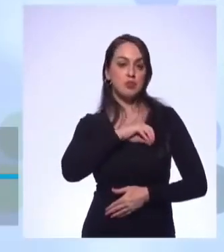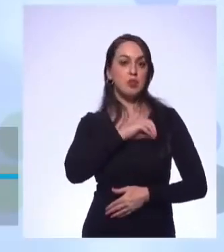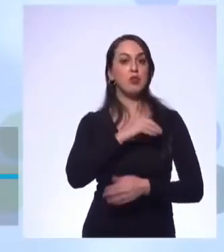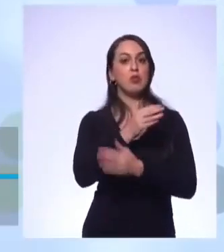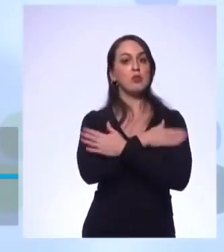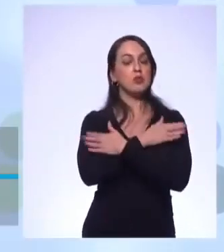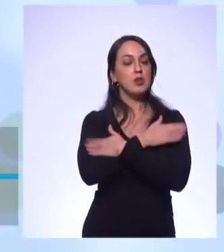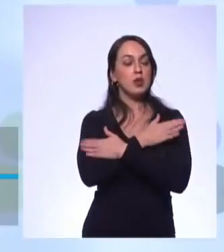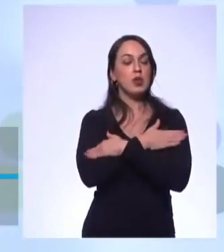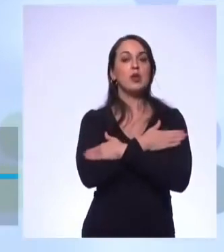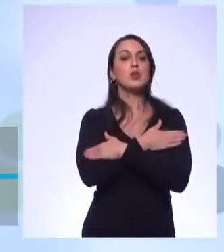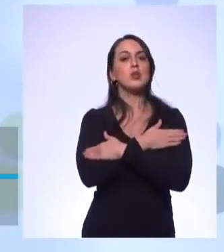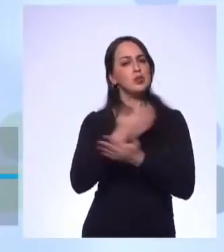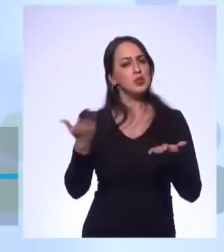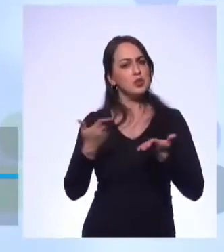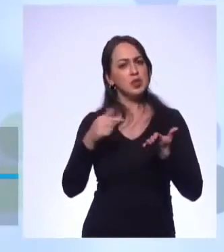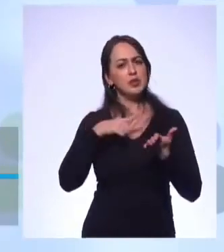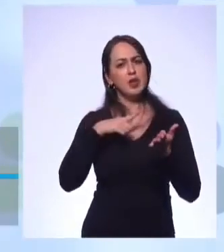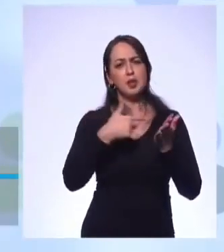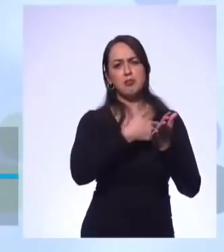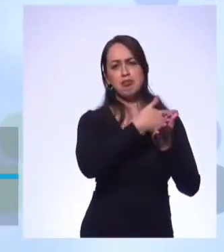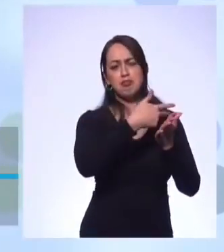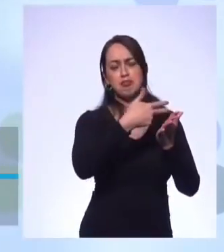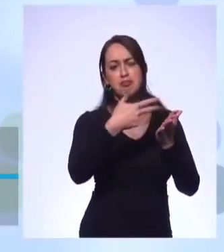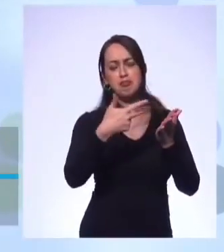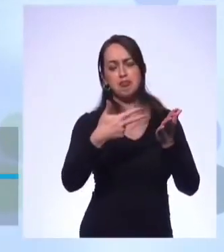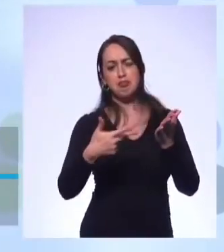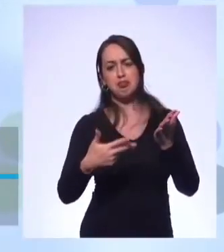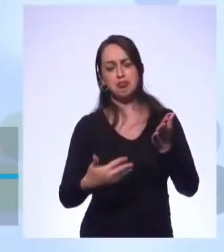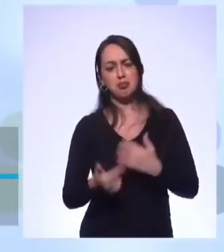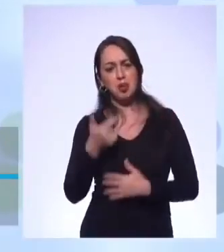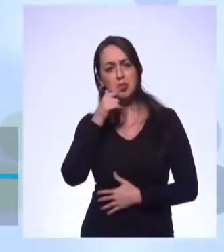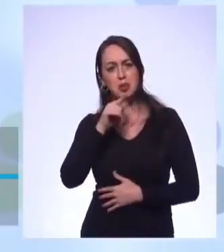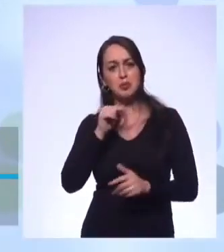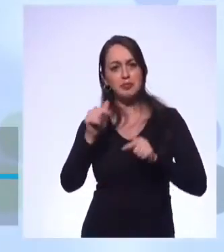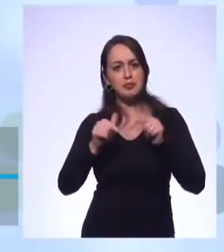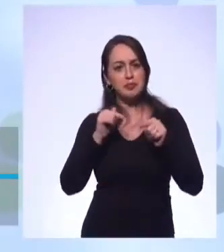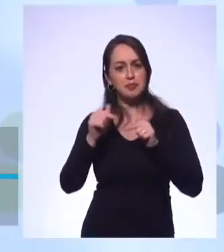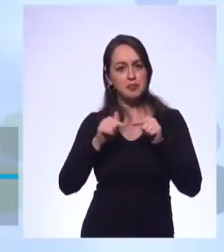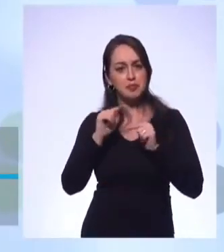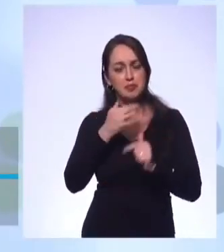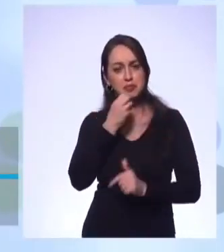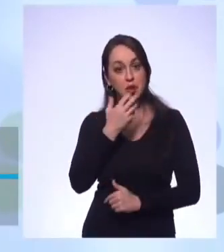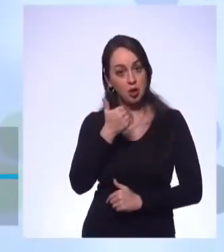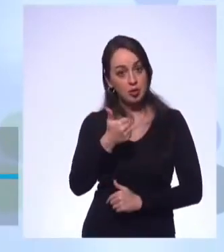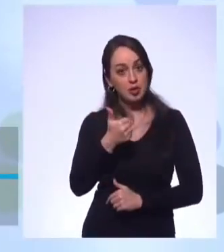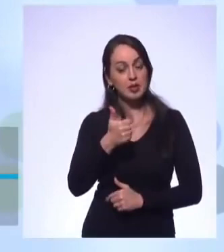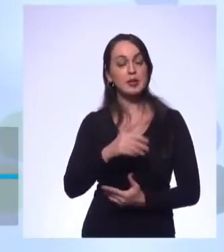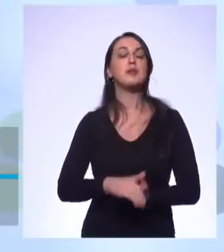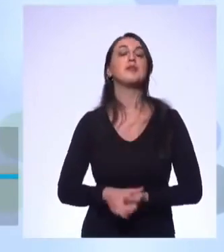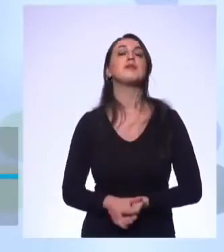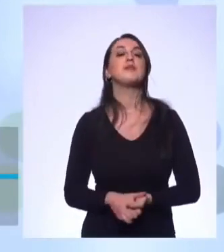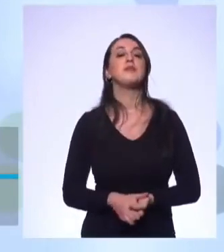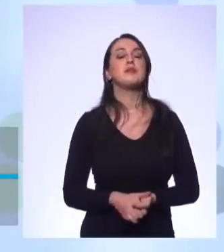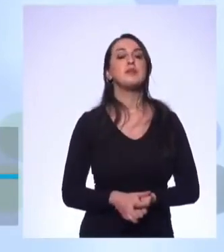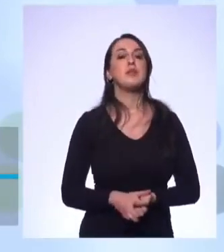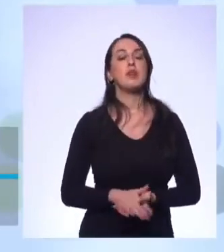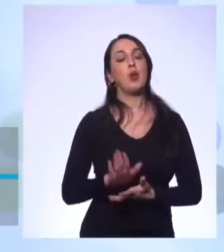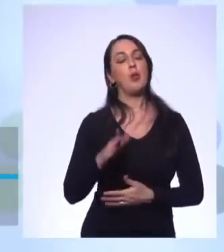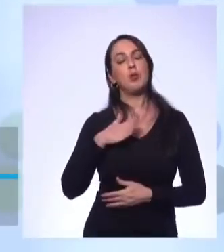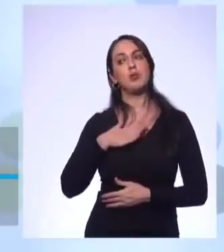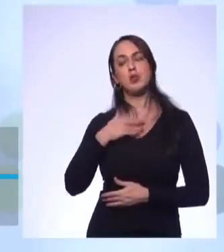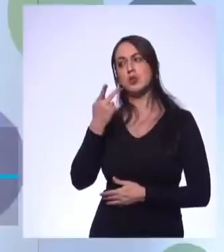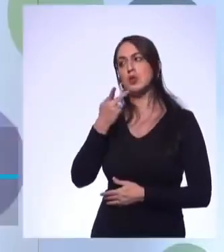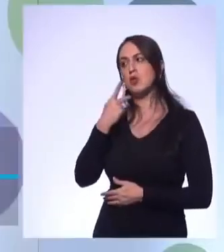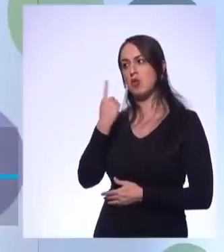seja abandonado porque você, de certa forma, passou por um problema no seu trabalho. Aí vou linkar uma coisa aqui.